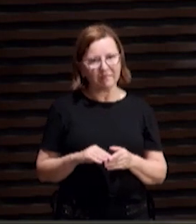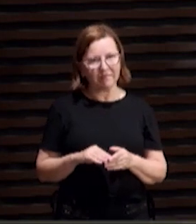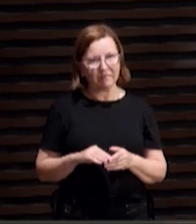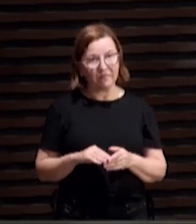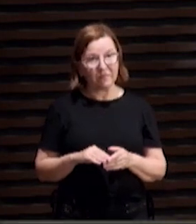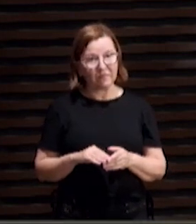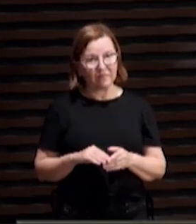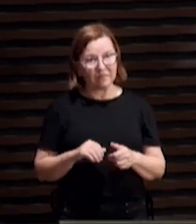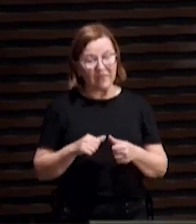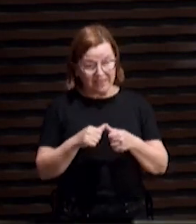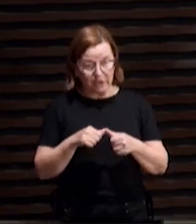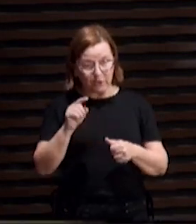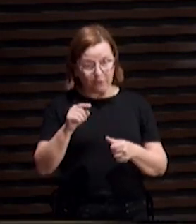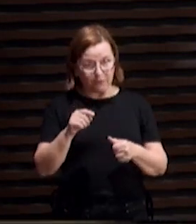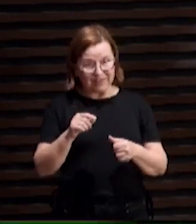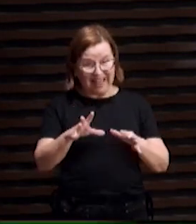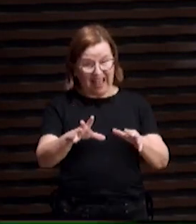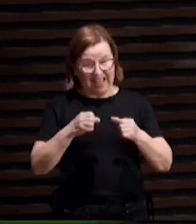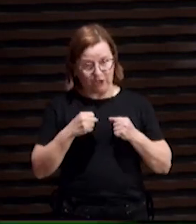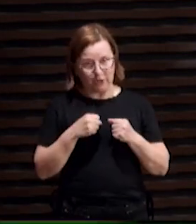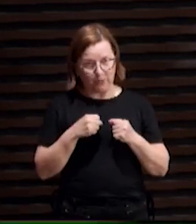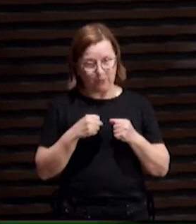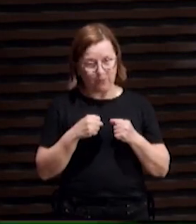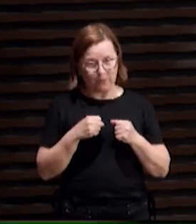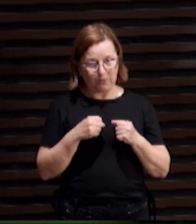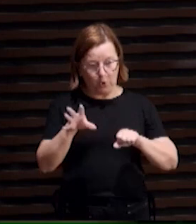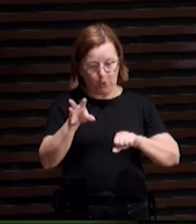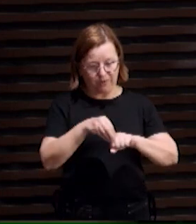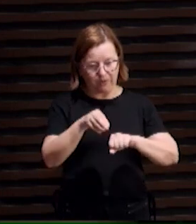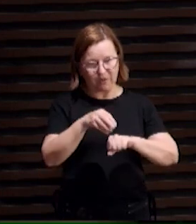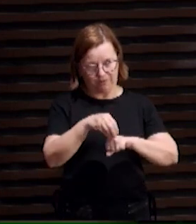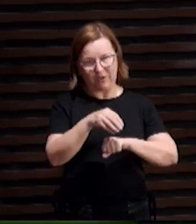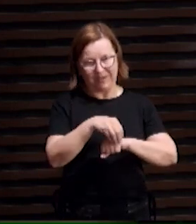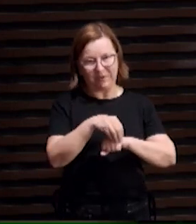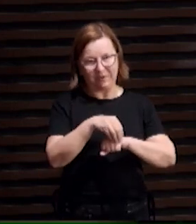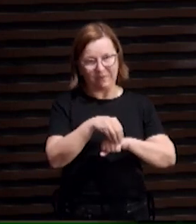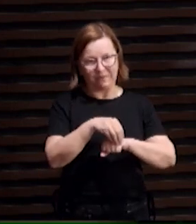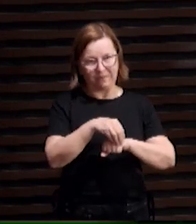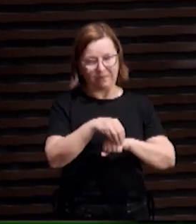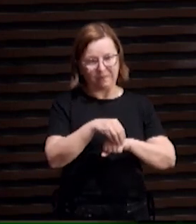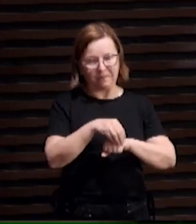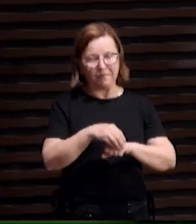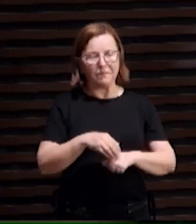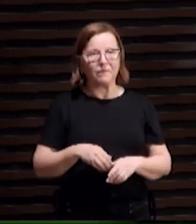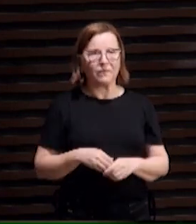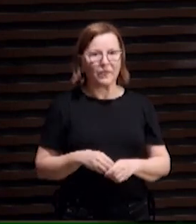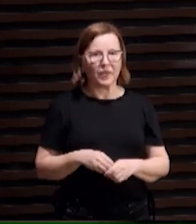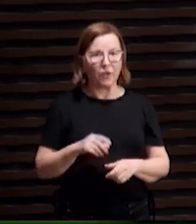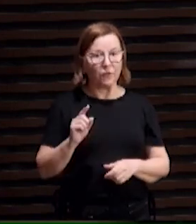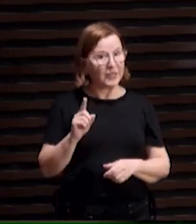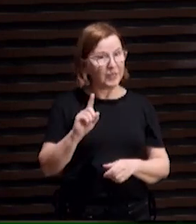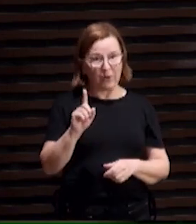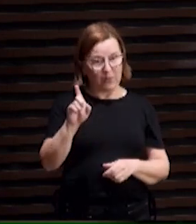Isso foi adquirido. Isso foi uma coisa acrescentada. Você não é